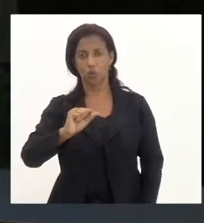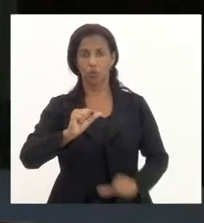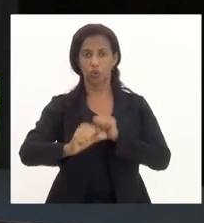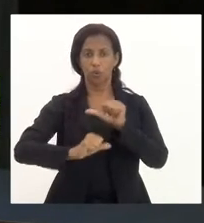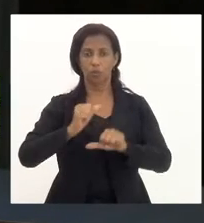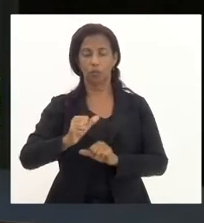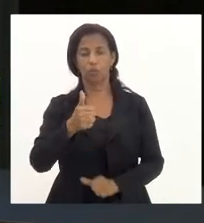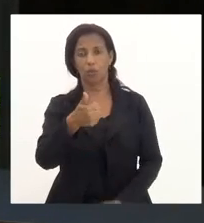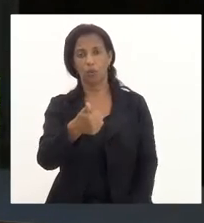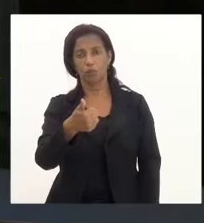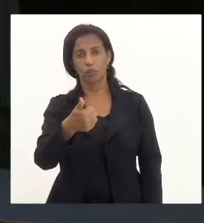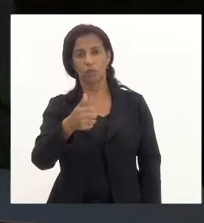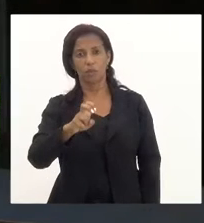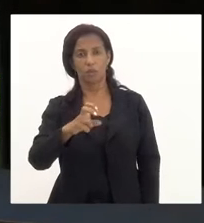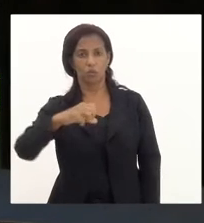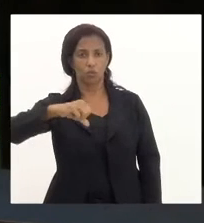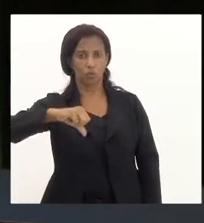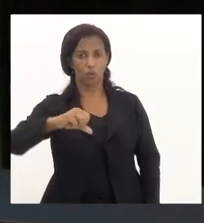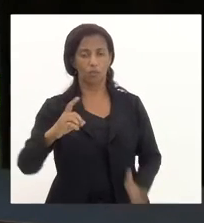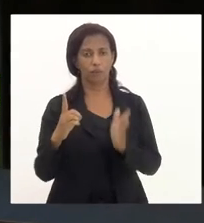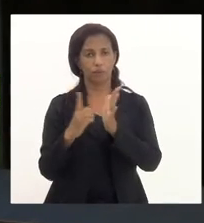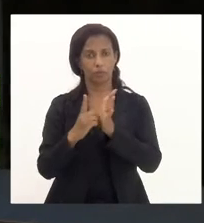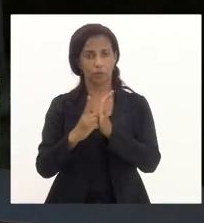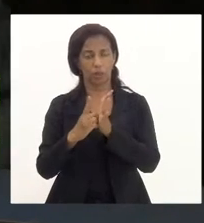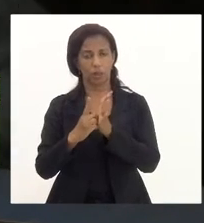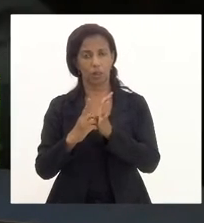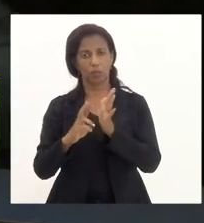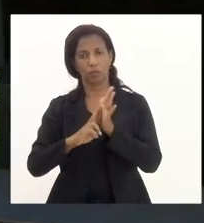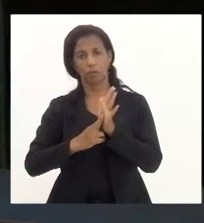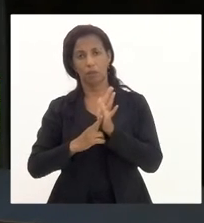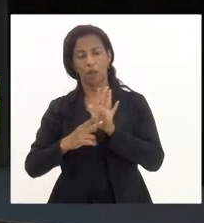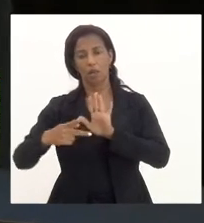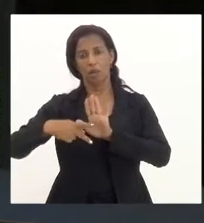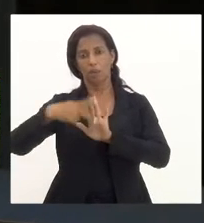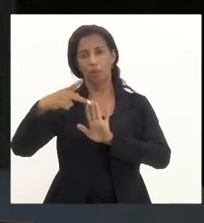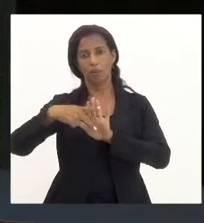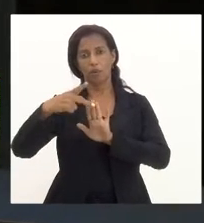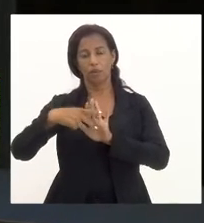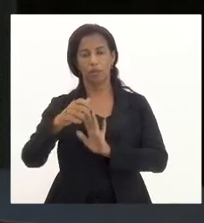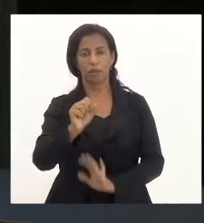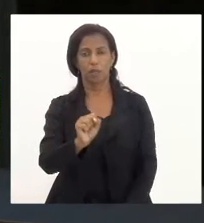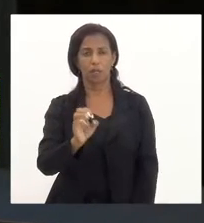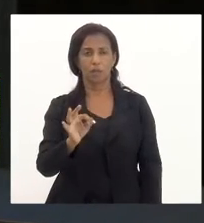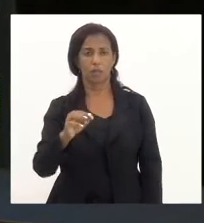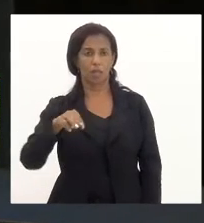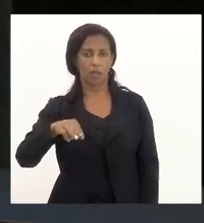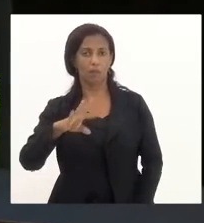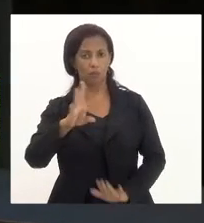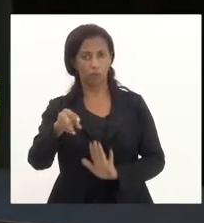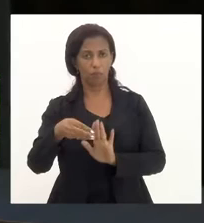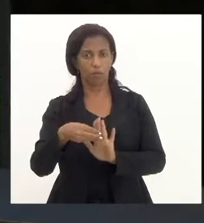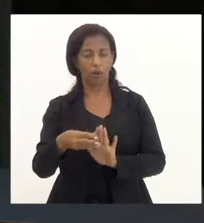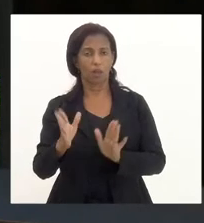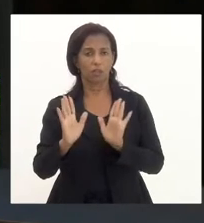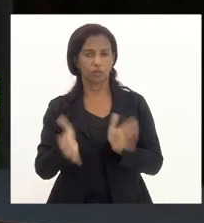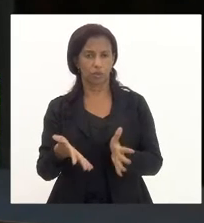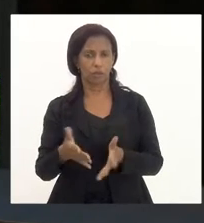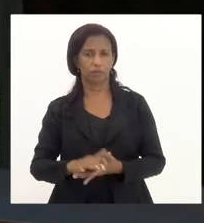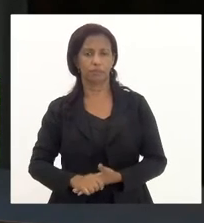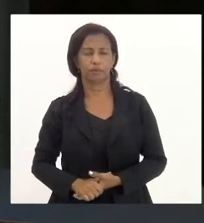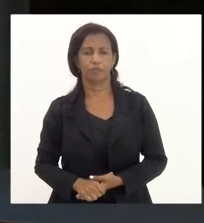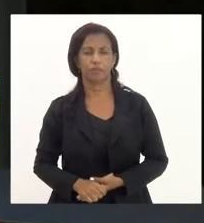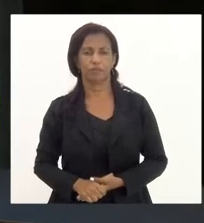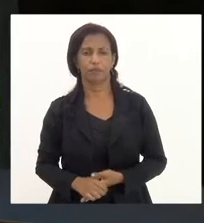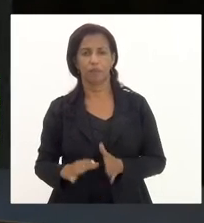159 no o regulamentou 178 nas portarias da stn então essa parte foi incorporada obviamente